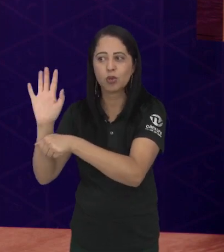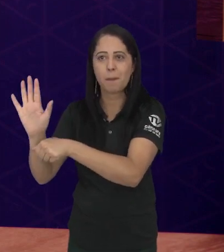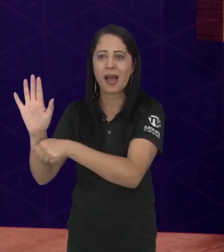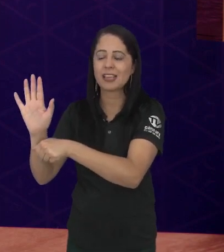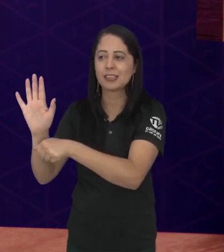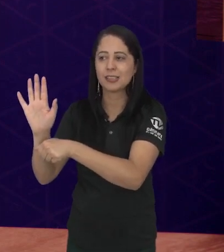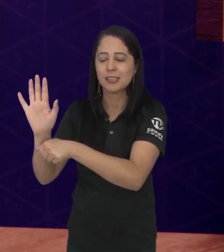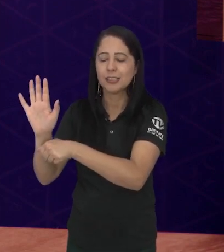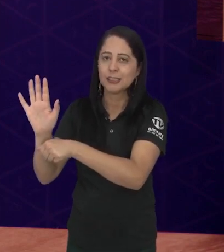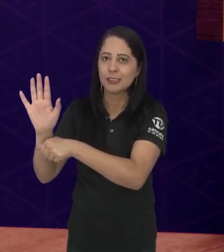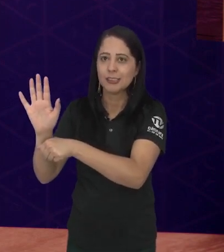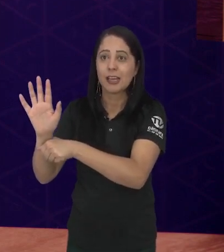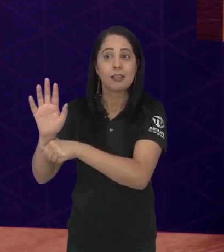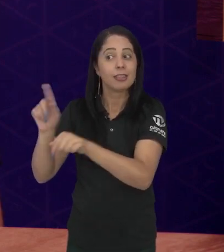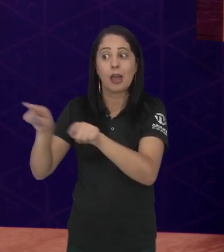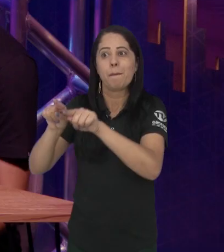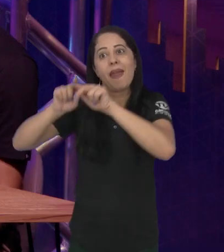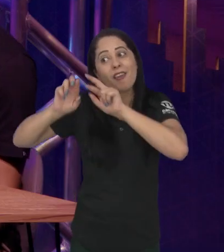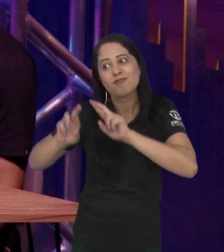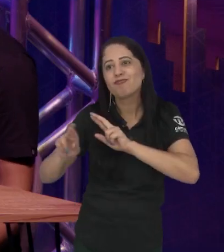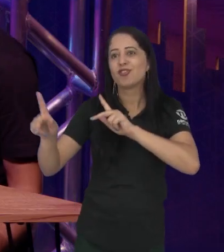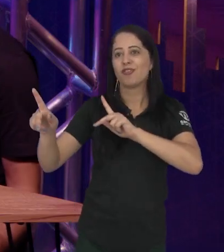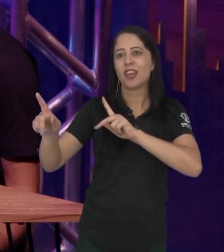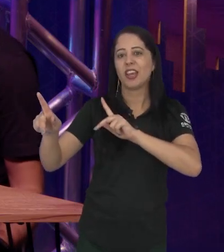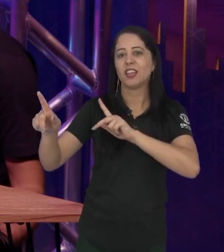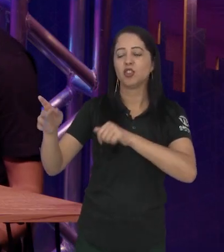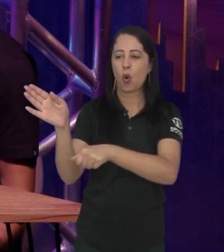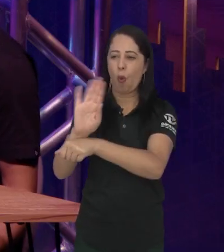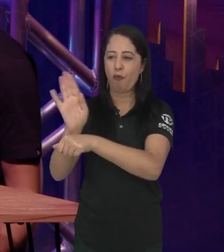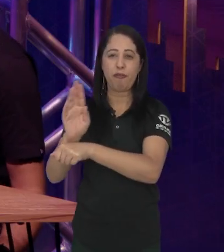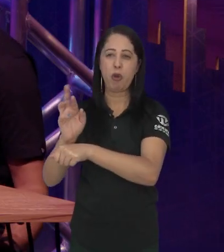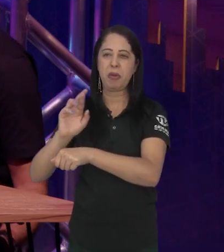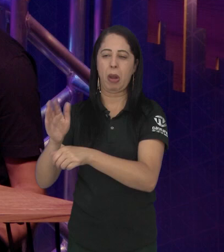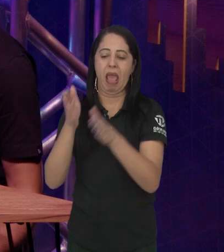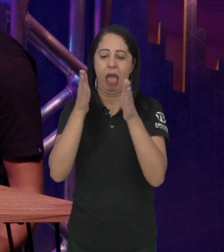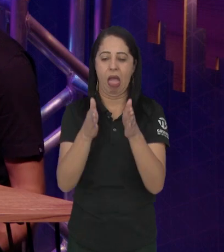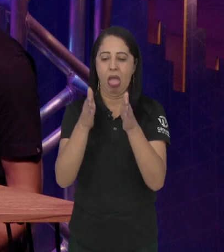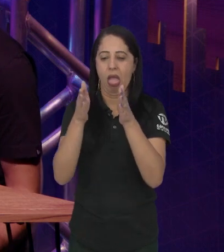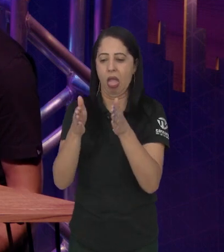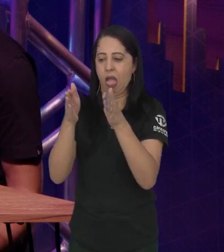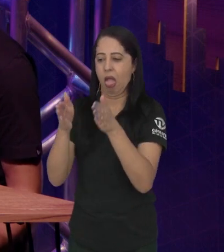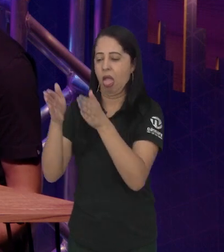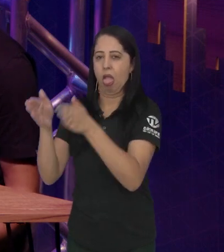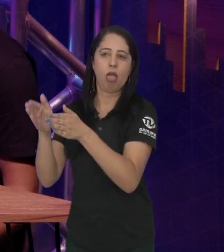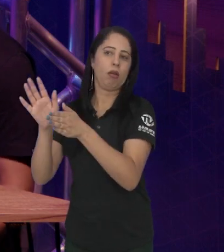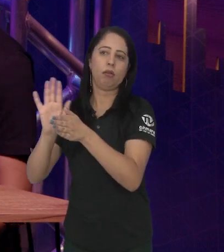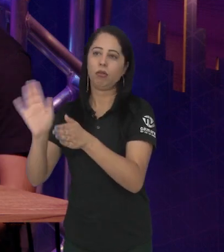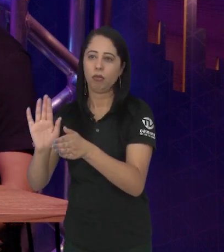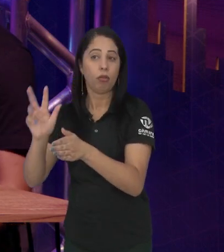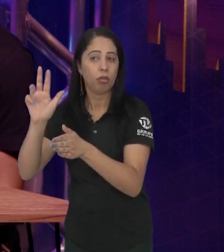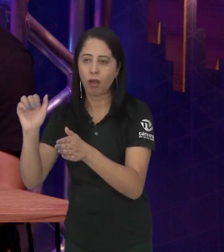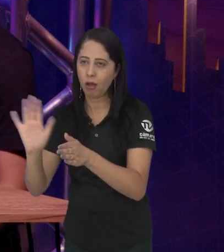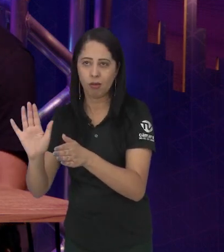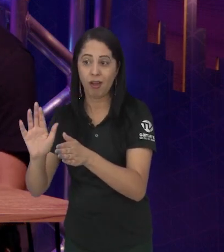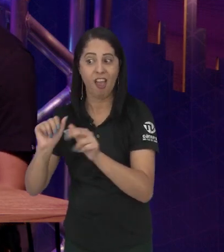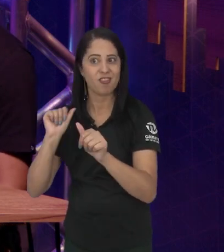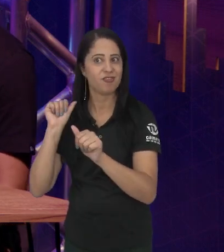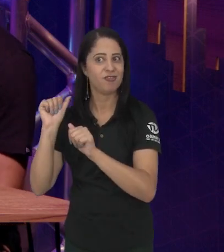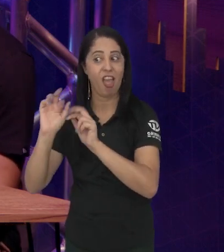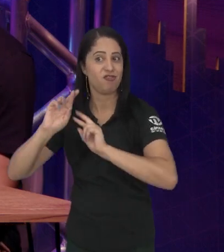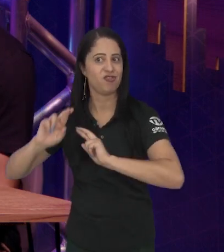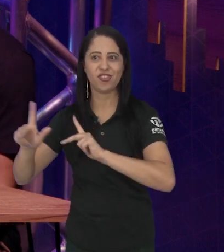ele não é um clichê. Uhum. Então ele quebra esse lance da fórmula de filme de Oscar, né? Uhum.